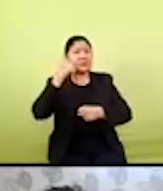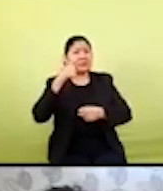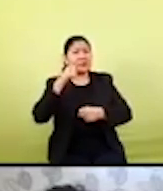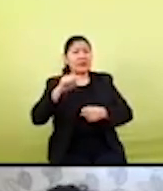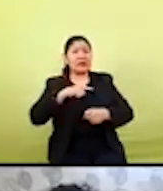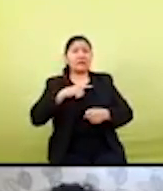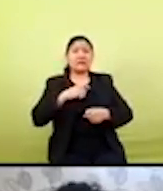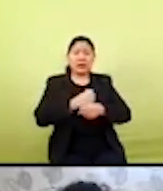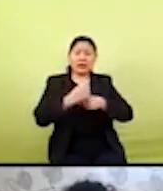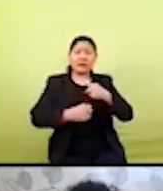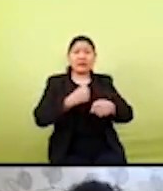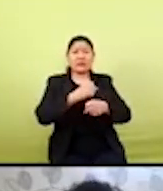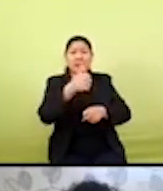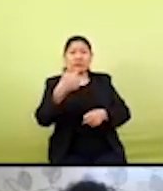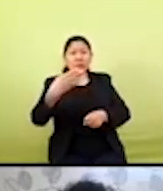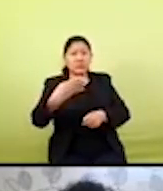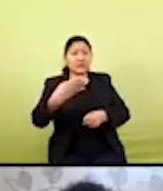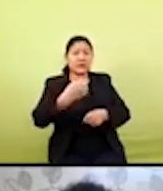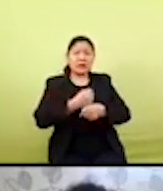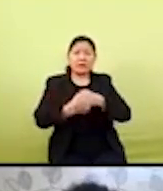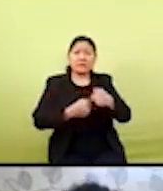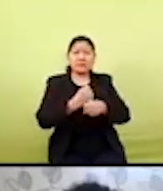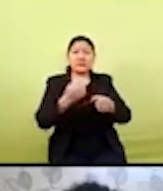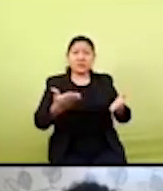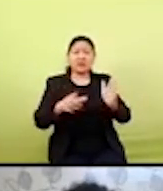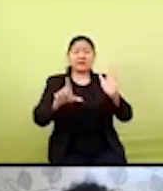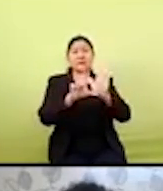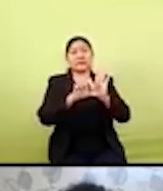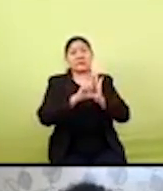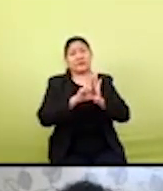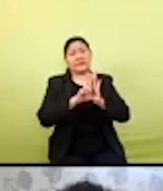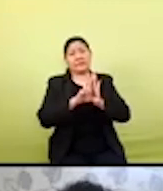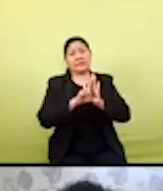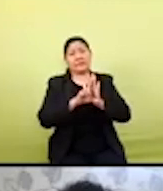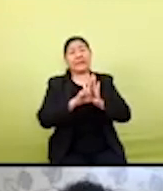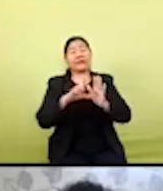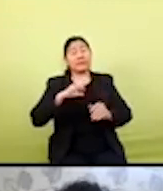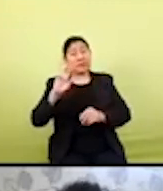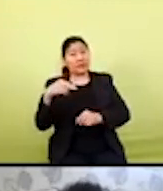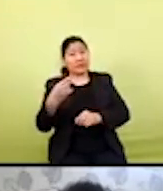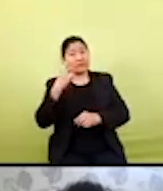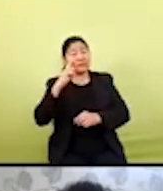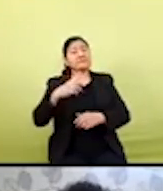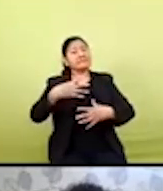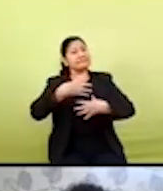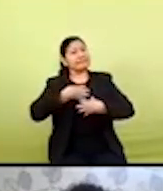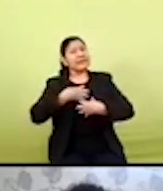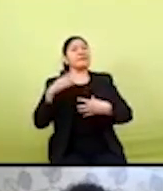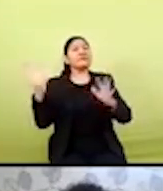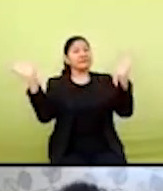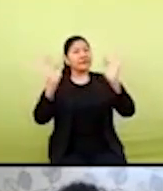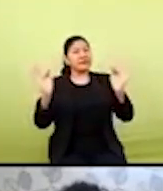a Aline falou, a gente está comemorando 14 anos da lei, né. Por um lado, eu comemoro, sim, porque é uma conquista das